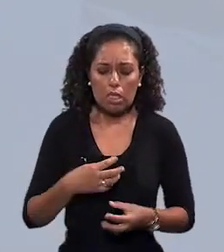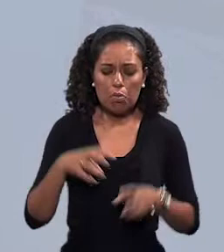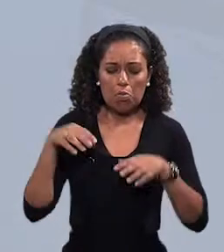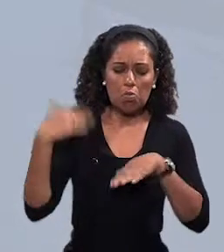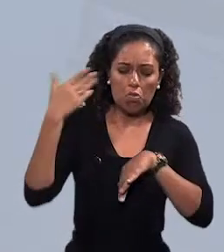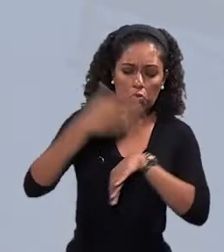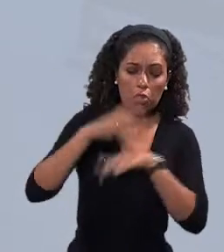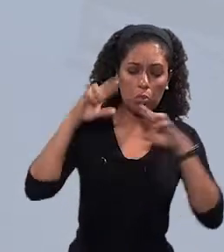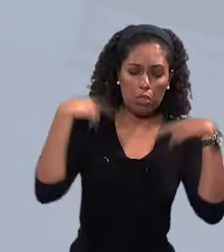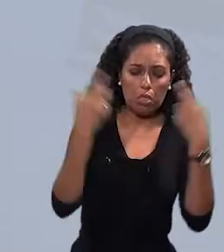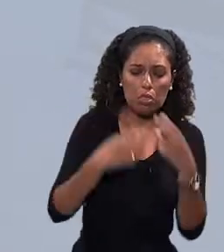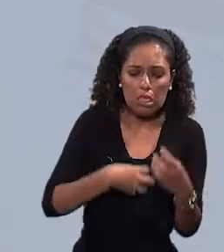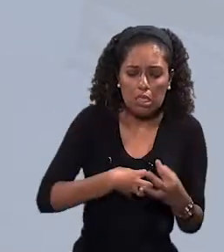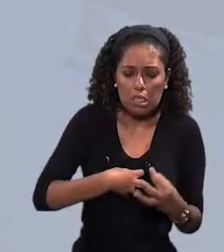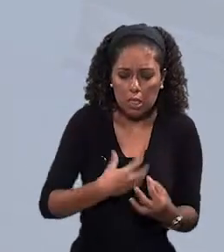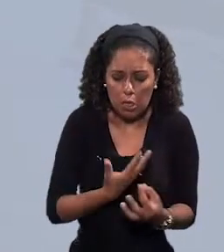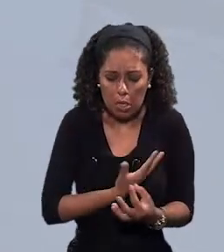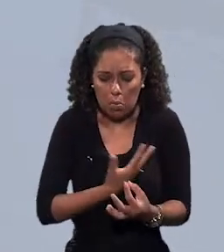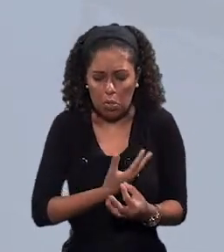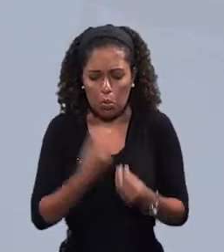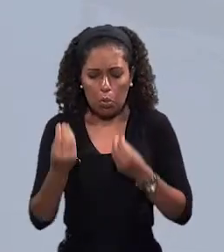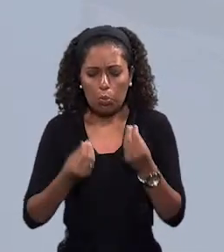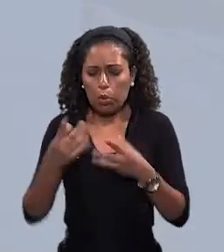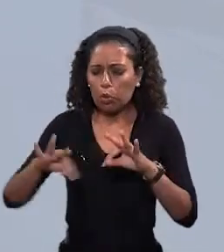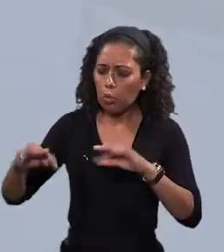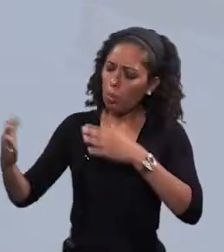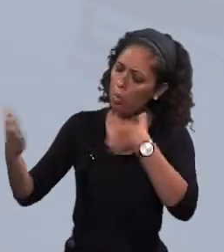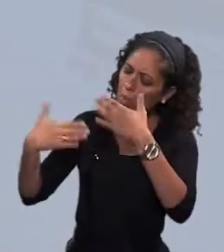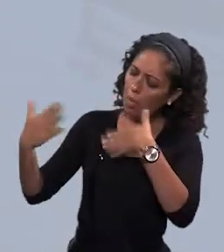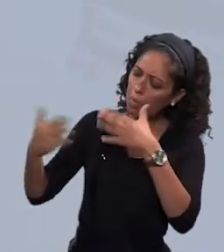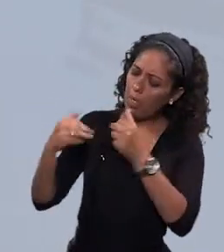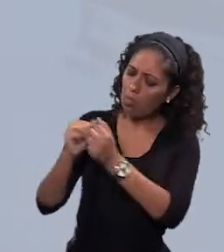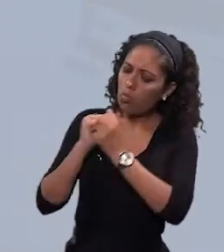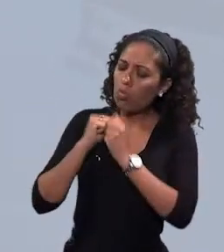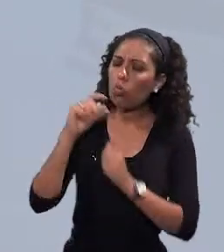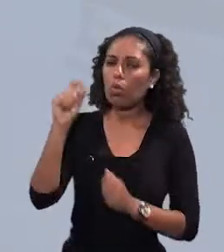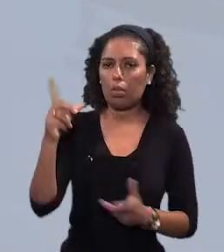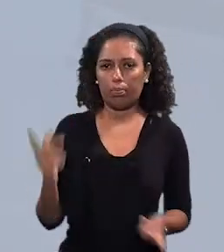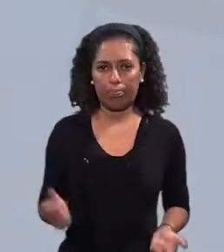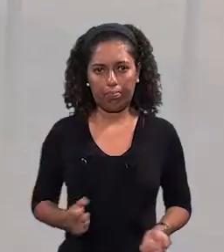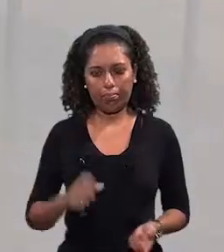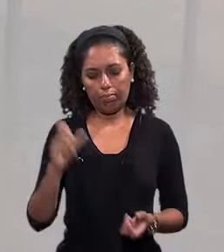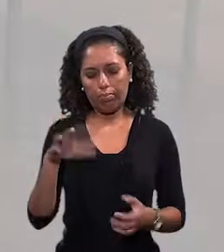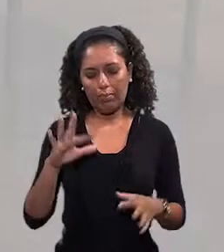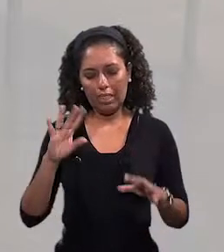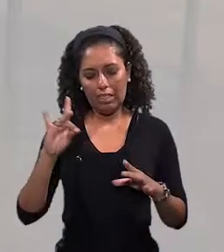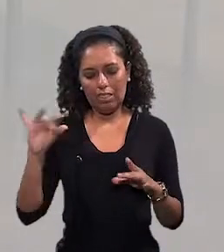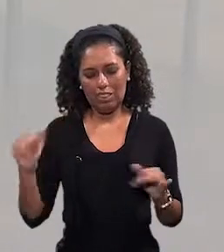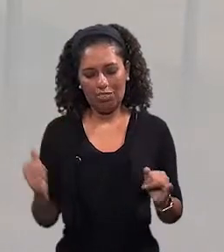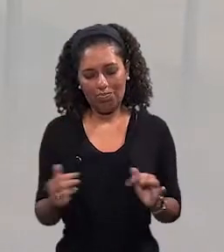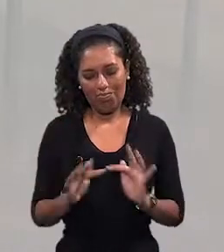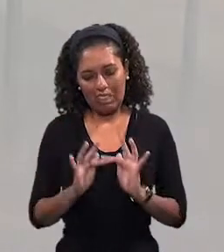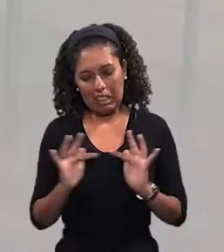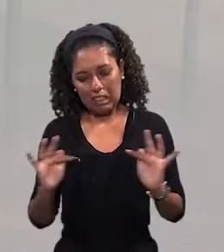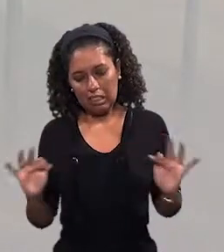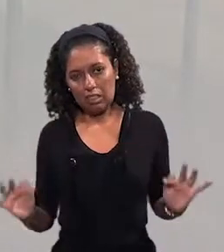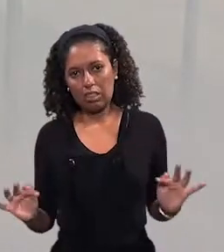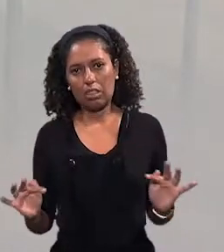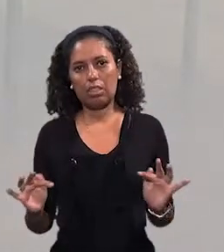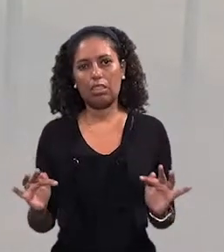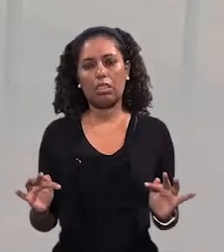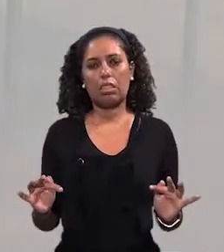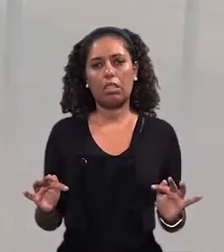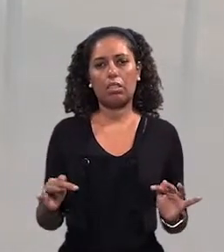que estiveram ali presentes, dos amigos? O que eles mais comentaram com o senhor? Rui, foi um dia muito simbólico para todo mundo que